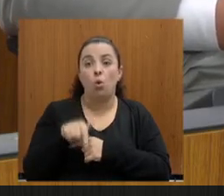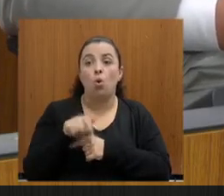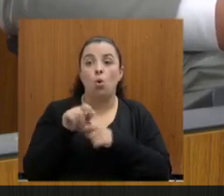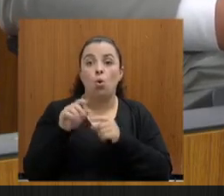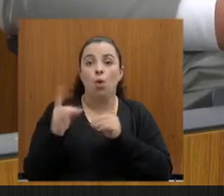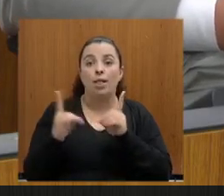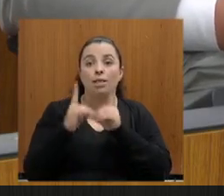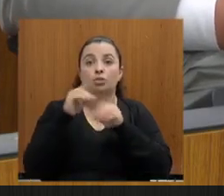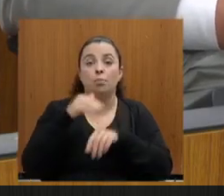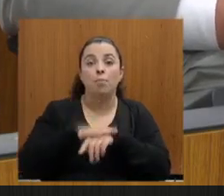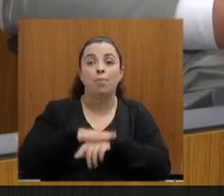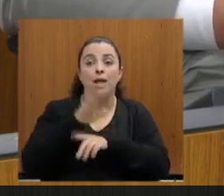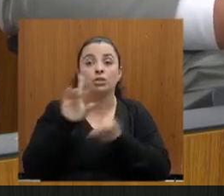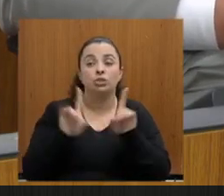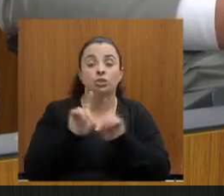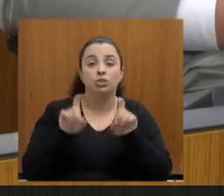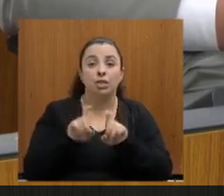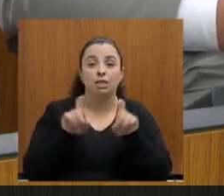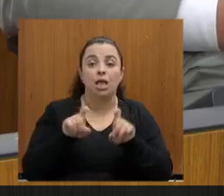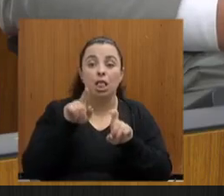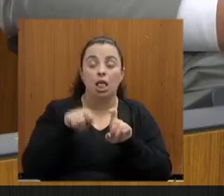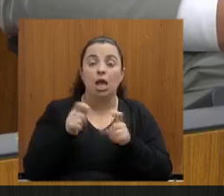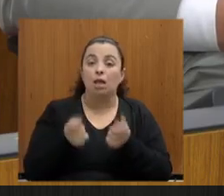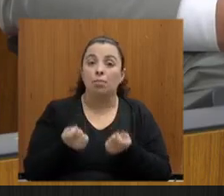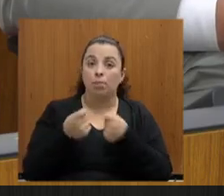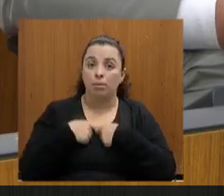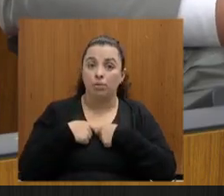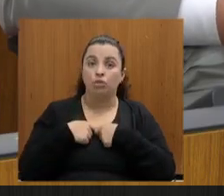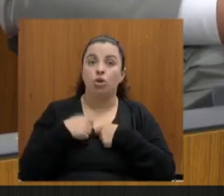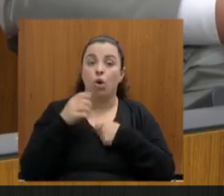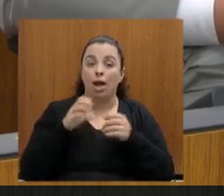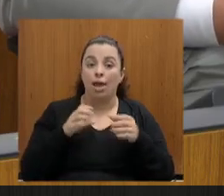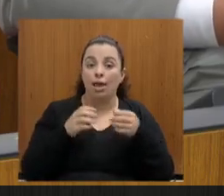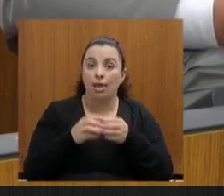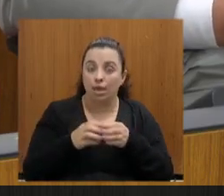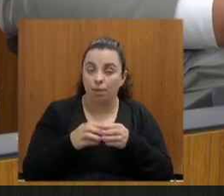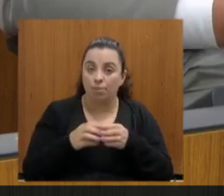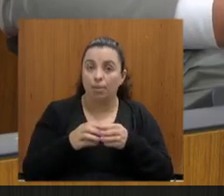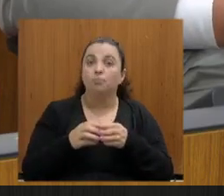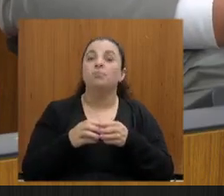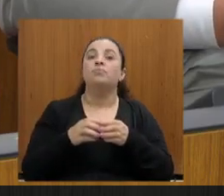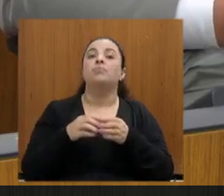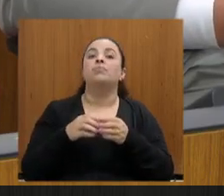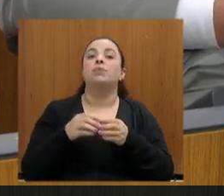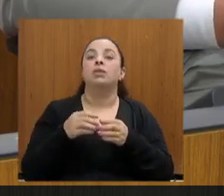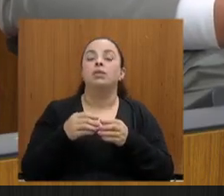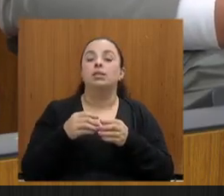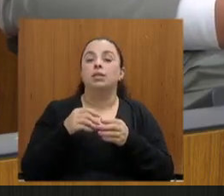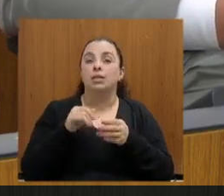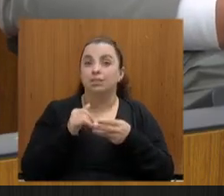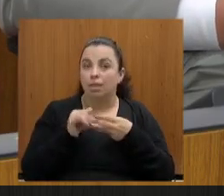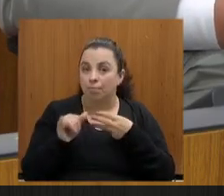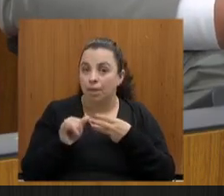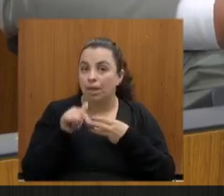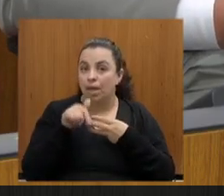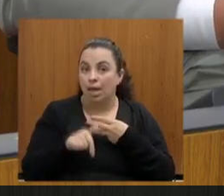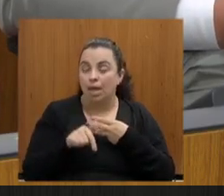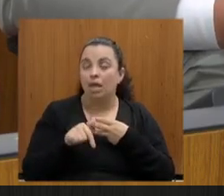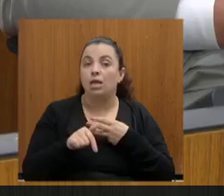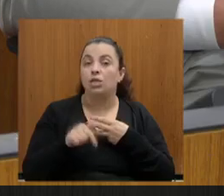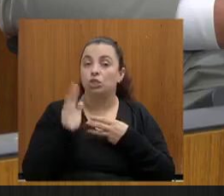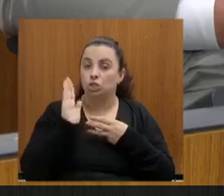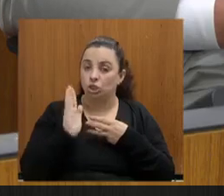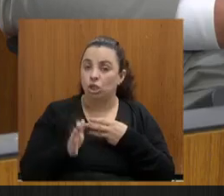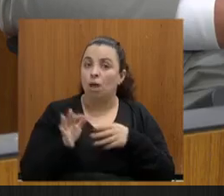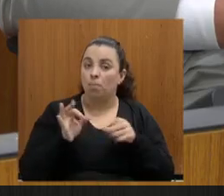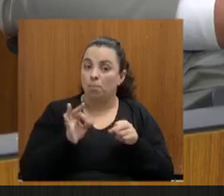Isso é o que permitiu liderar a equipe da Cemig que estava dedicada a fazer coisas que a gente consegue fazer de forma digital